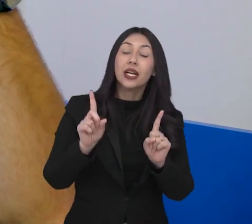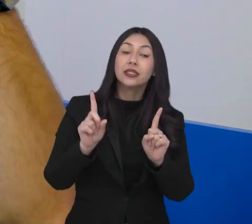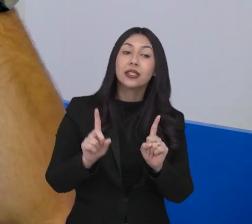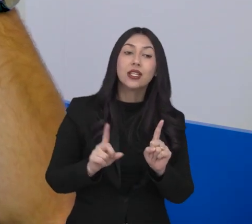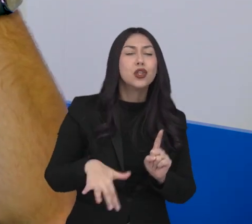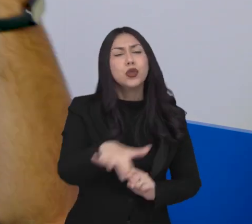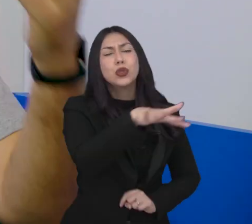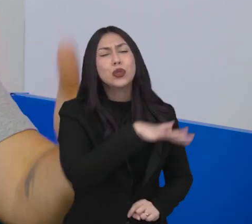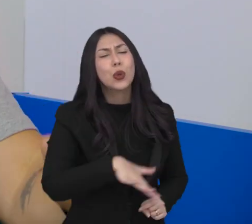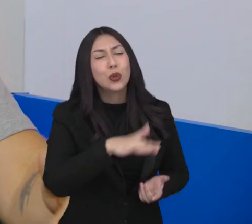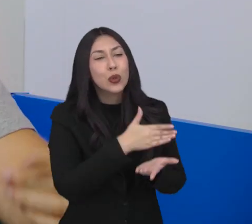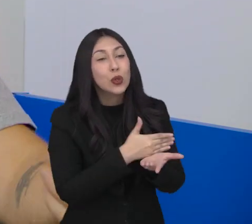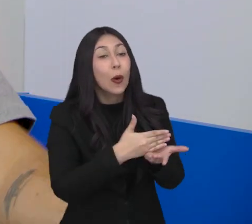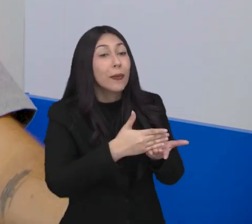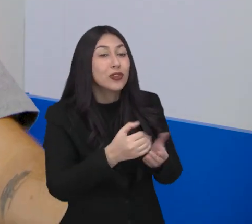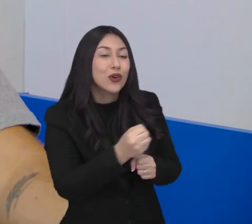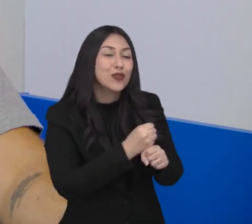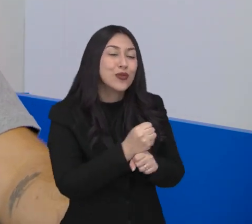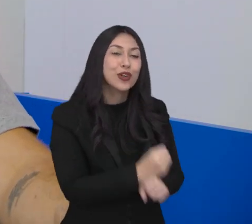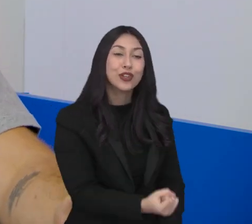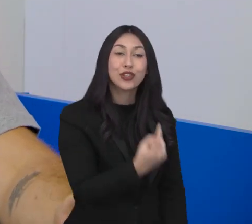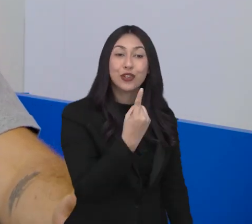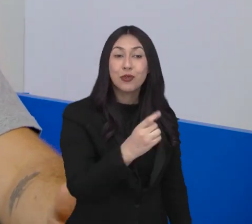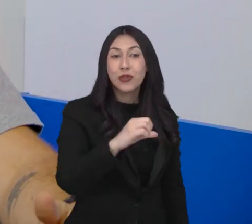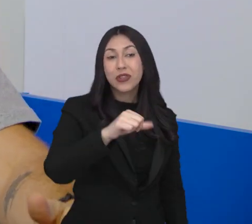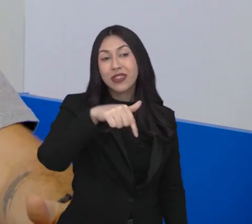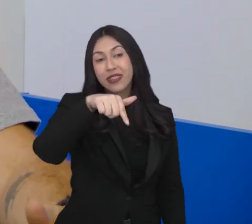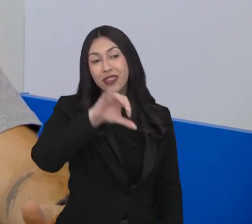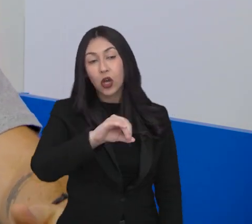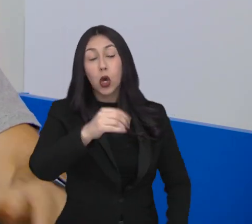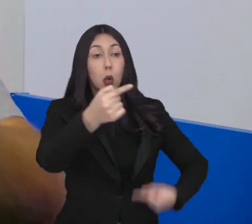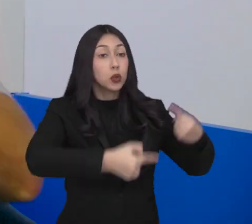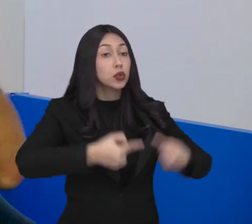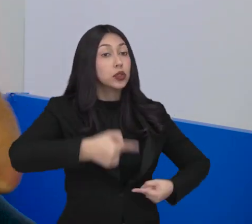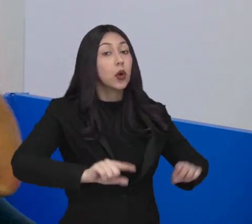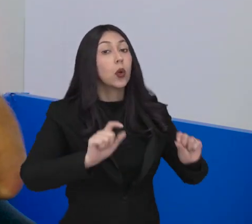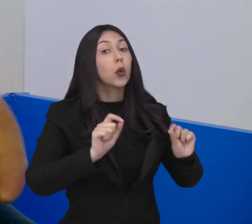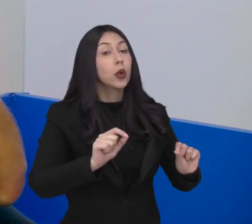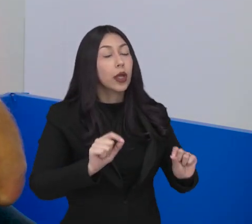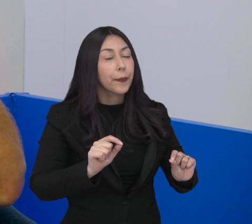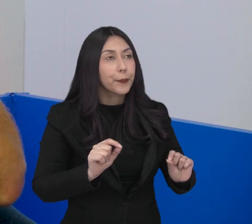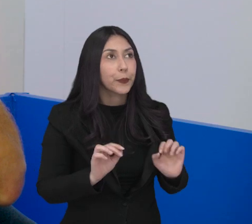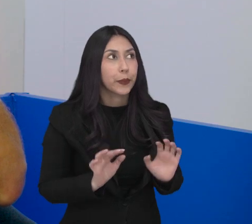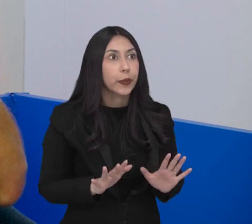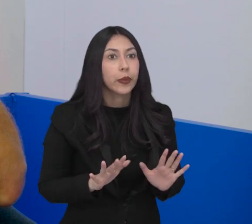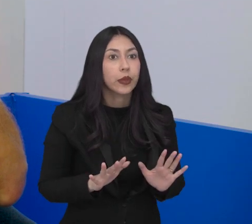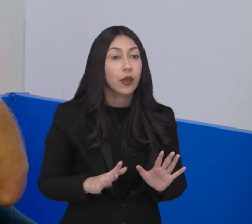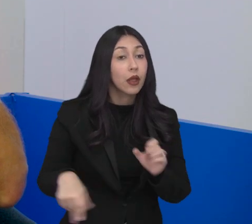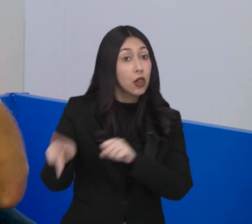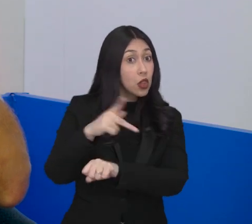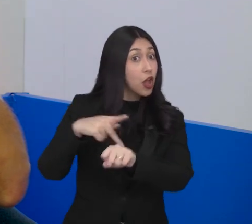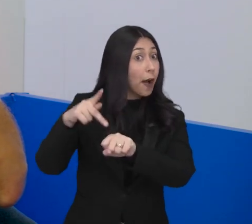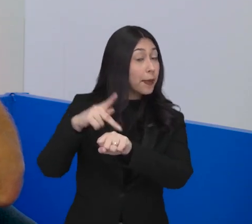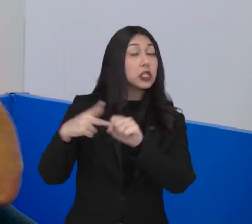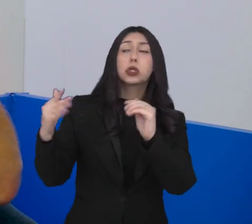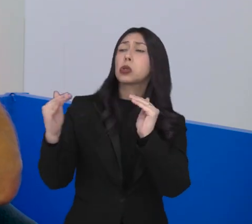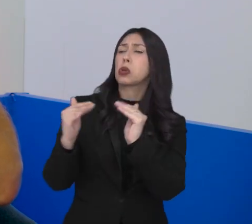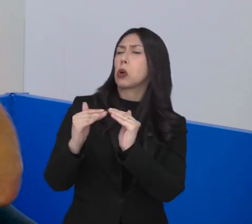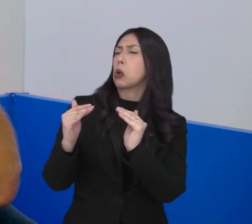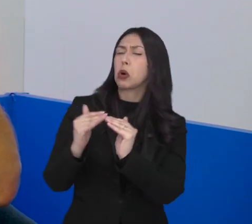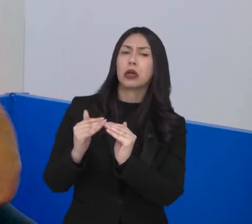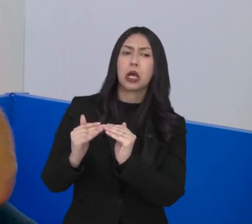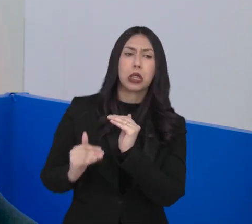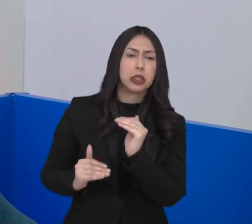encontro ambiental em Estocolmo em 1972, um debate mais ou menos assim, entre os países a favor do